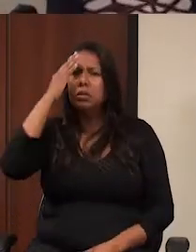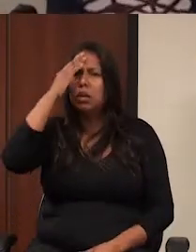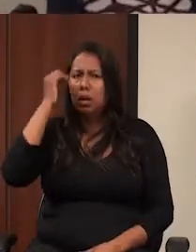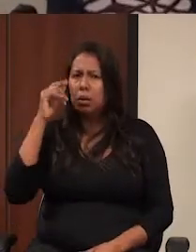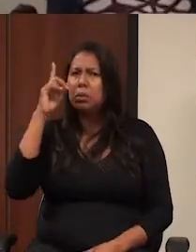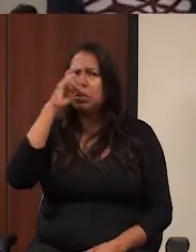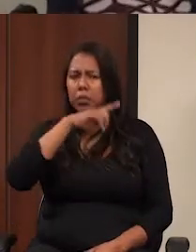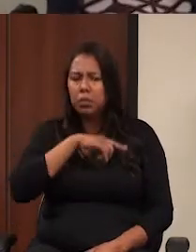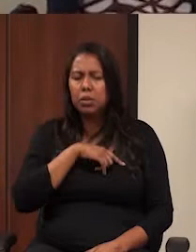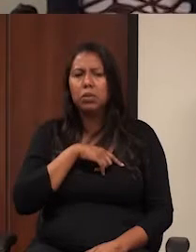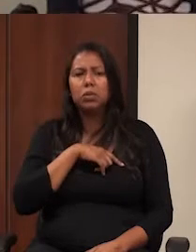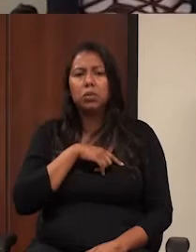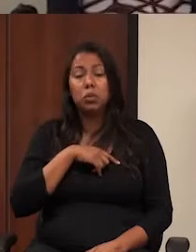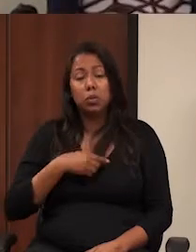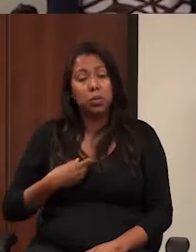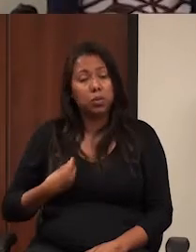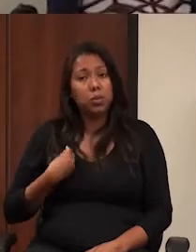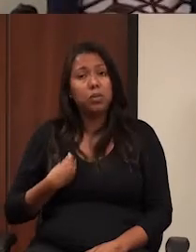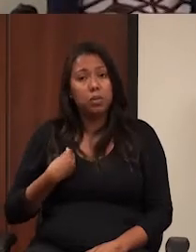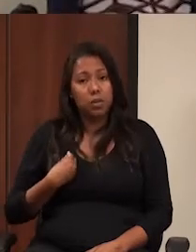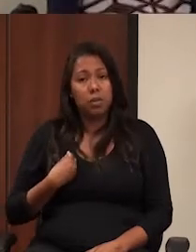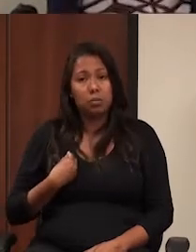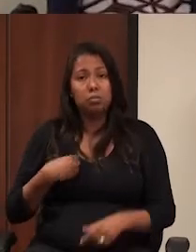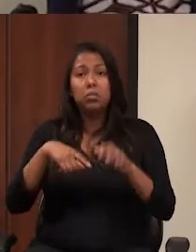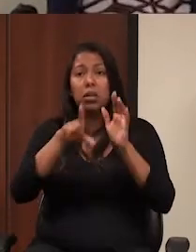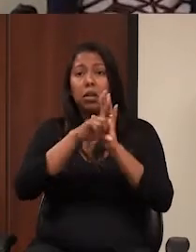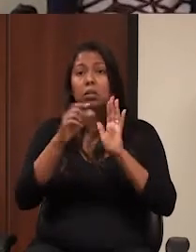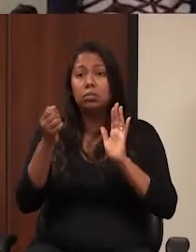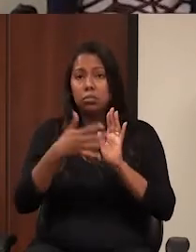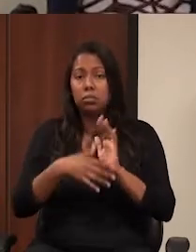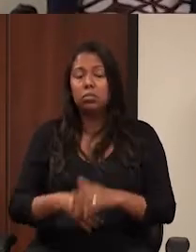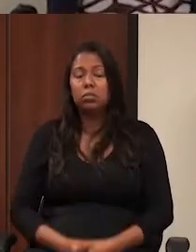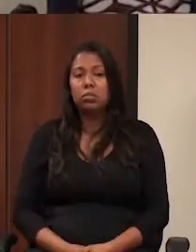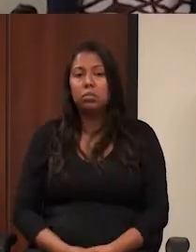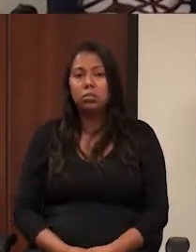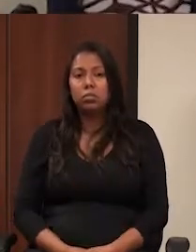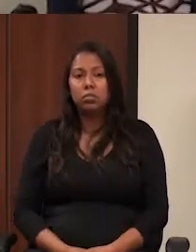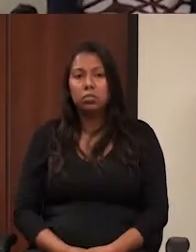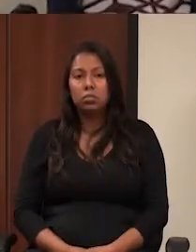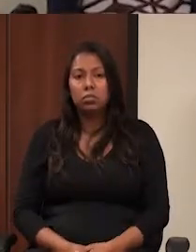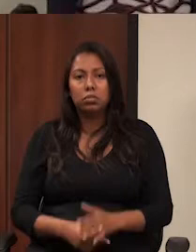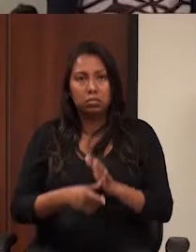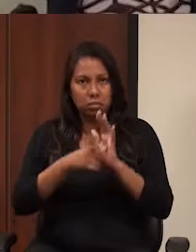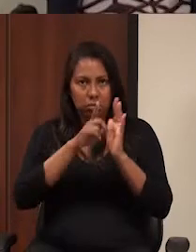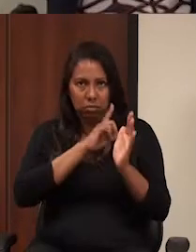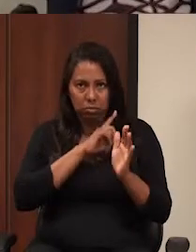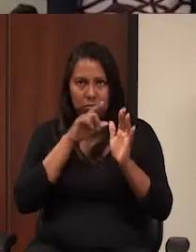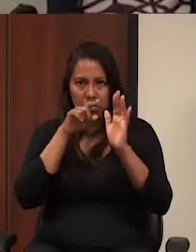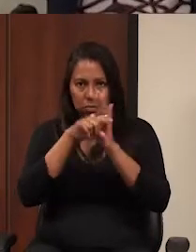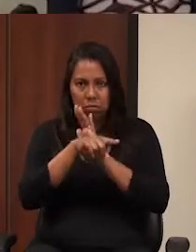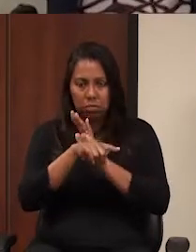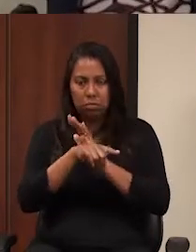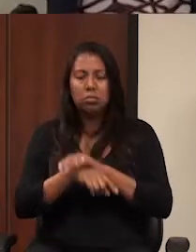prática, a viver essa nova lei. Antes de ir direto ao assunto, que é a pergunta, a doutora